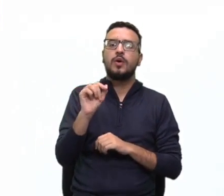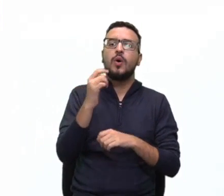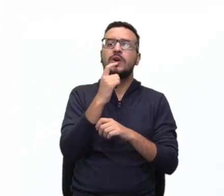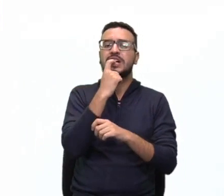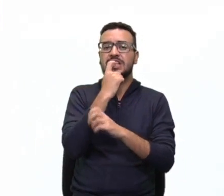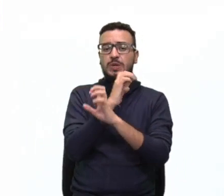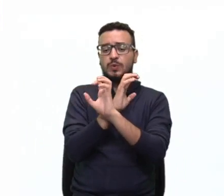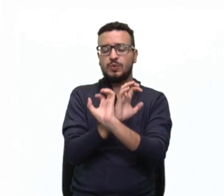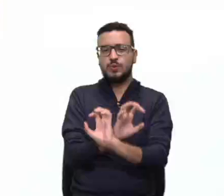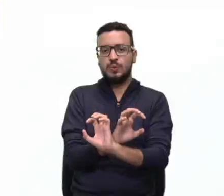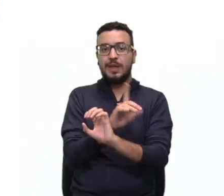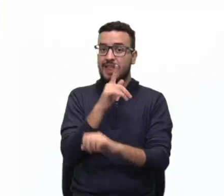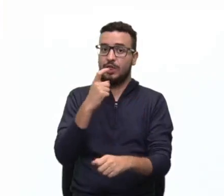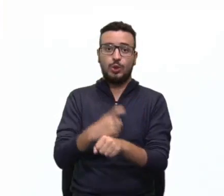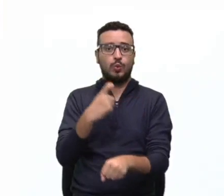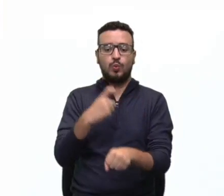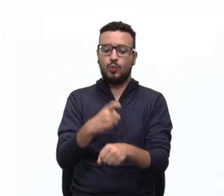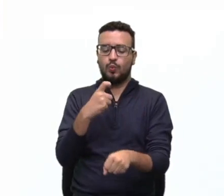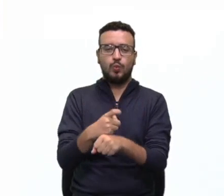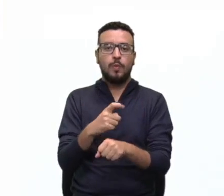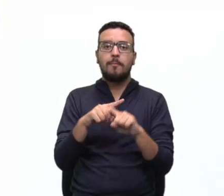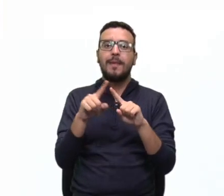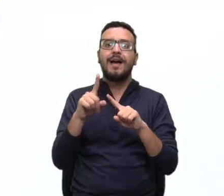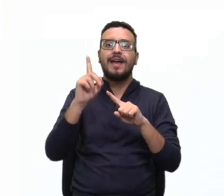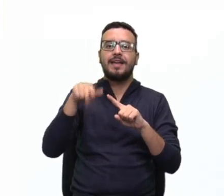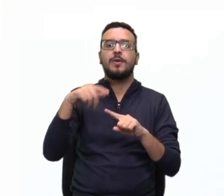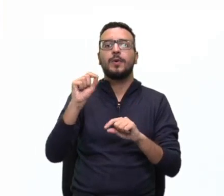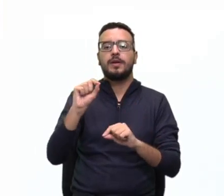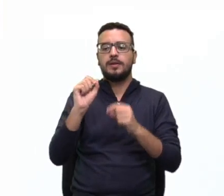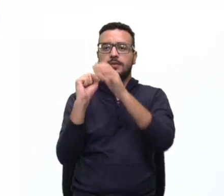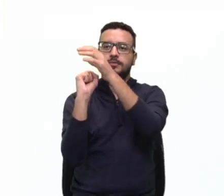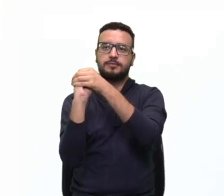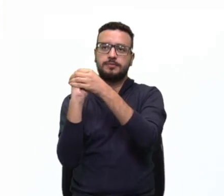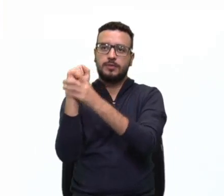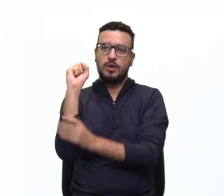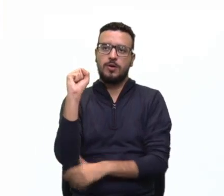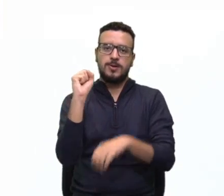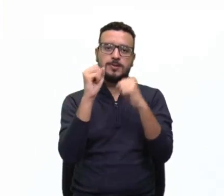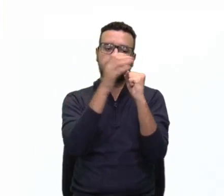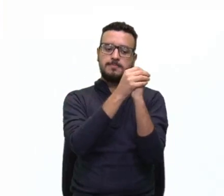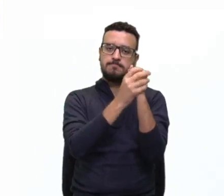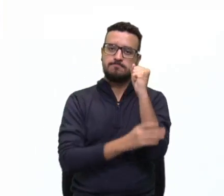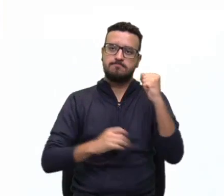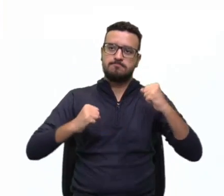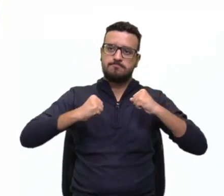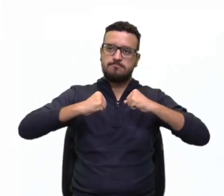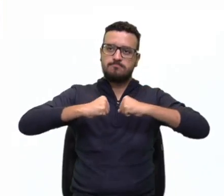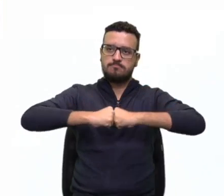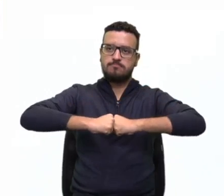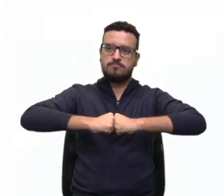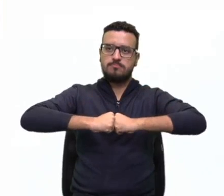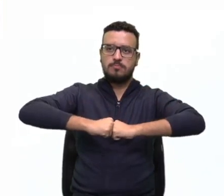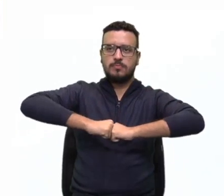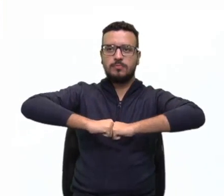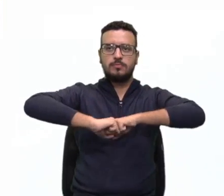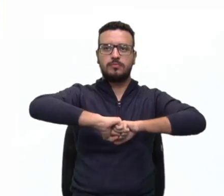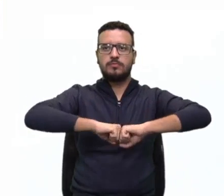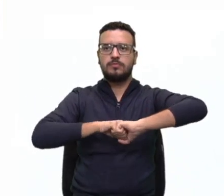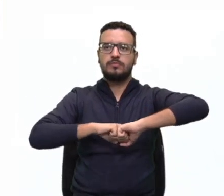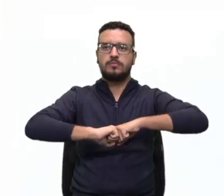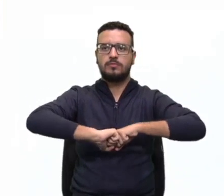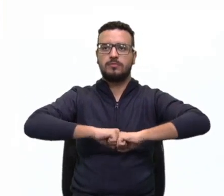por unirem os ossos, que vai permitir que o movimento seja realizado. Ela vai determinar a direção